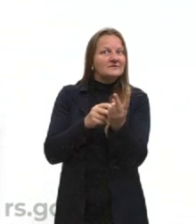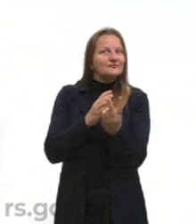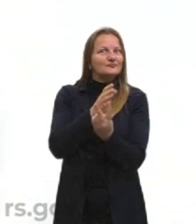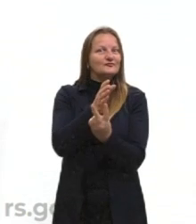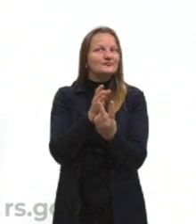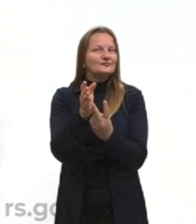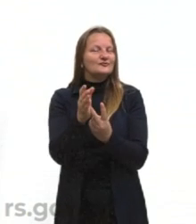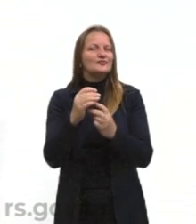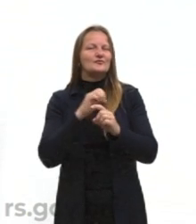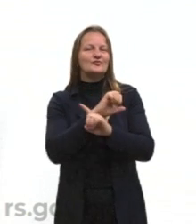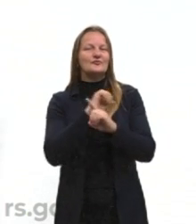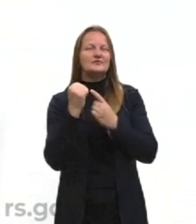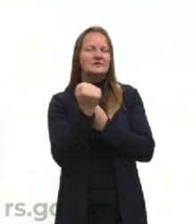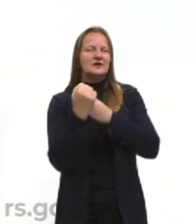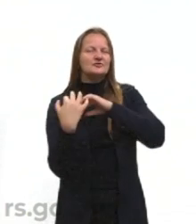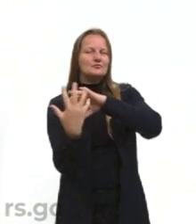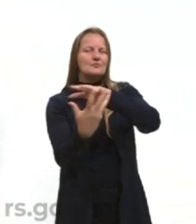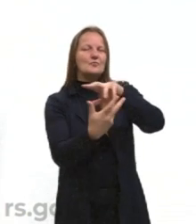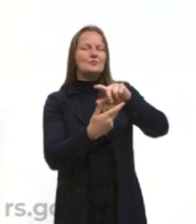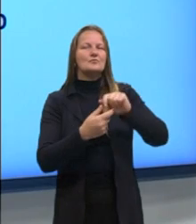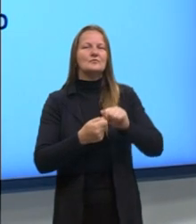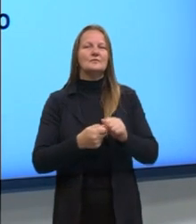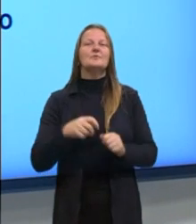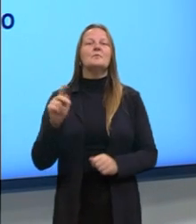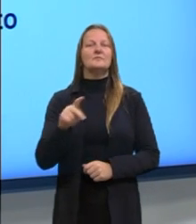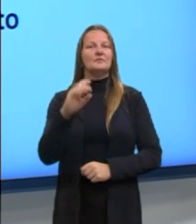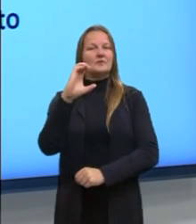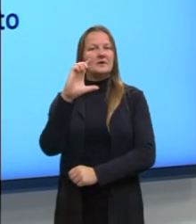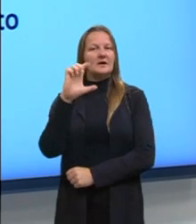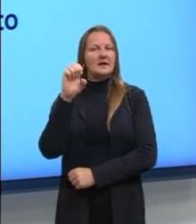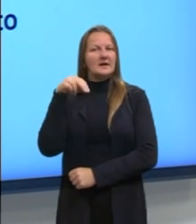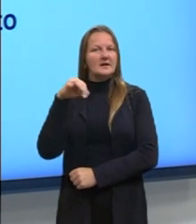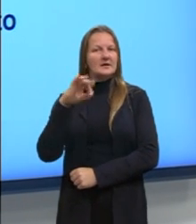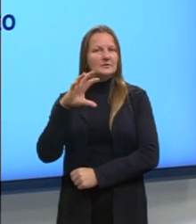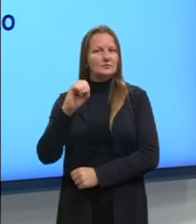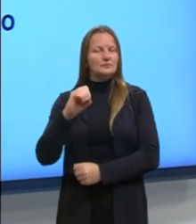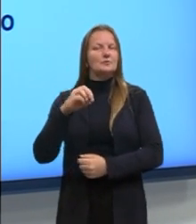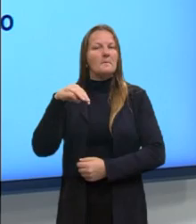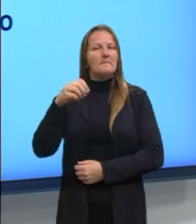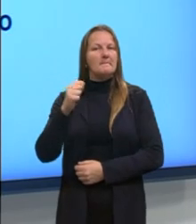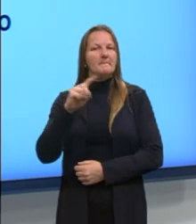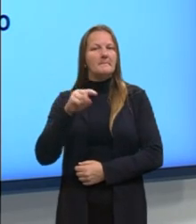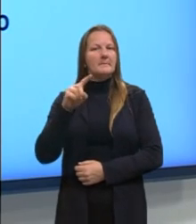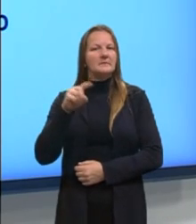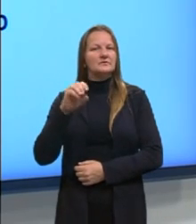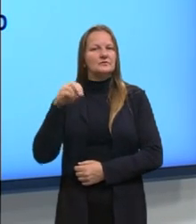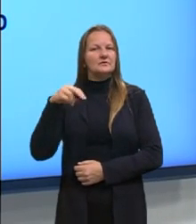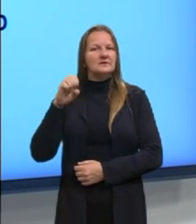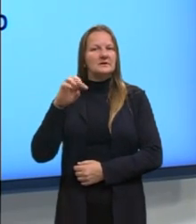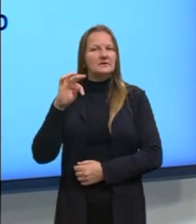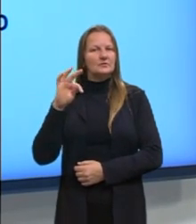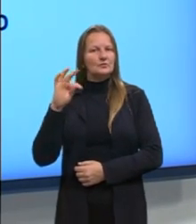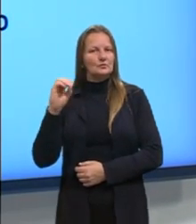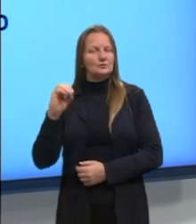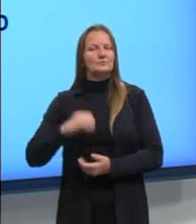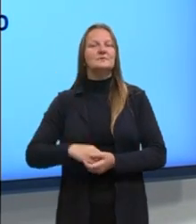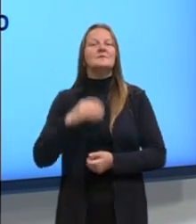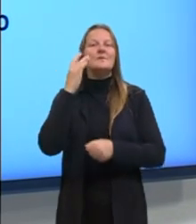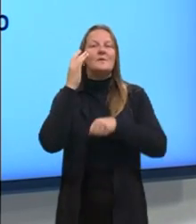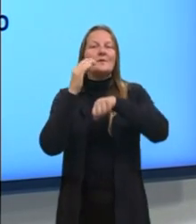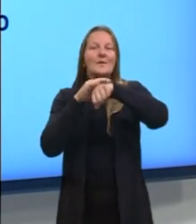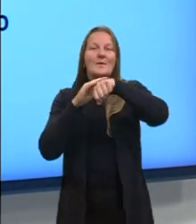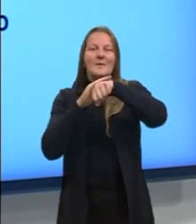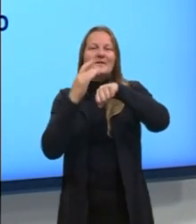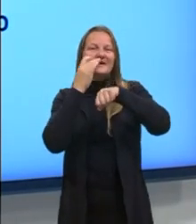de uma forma geral Ok eu sou professor clênio veneno amazoneto são sujeito de pele clara tem olhos e